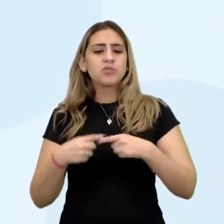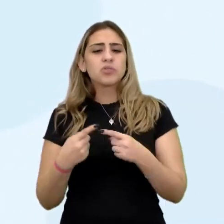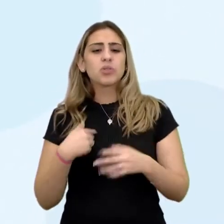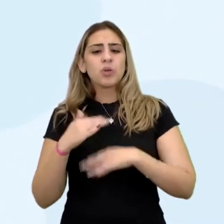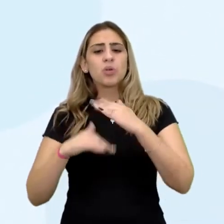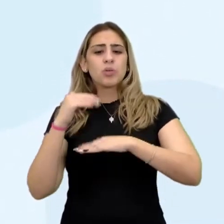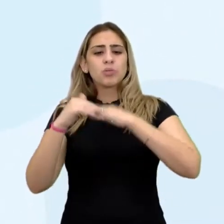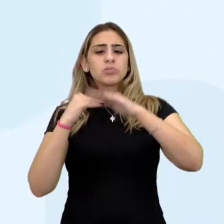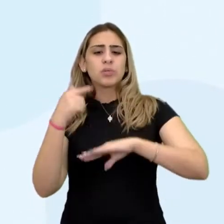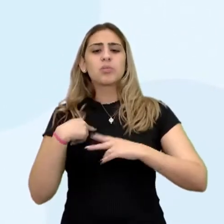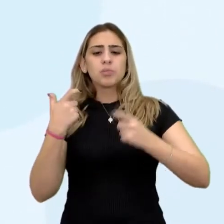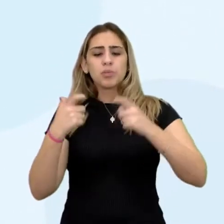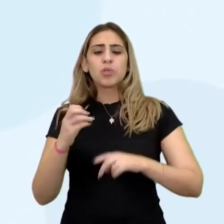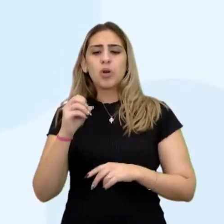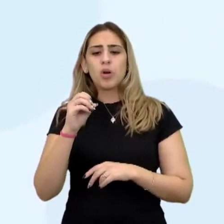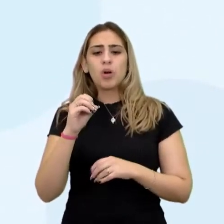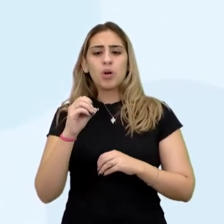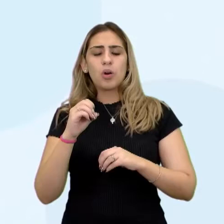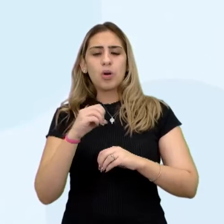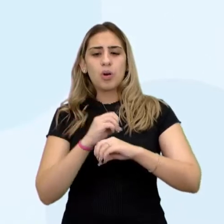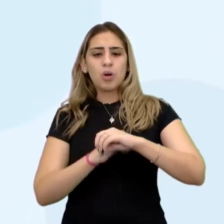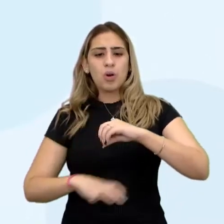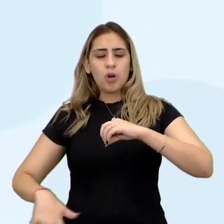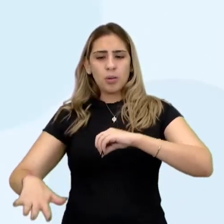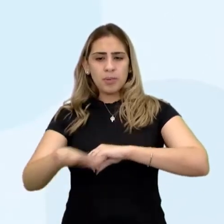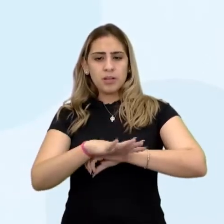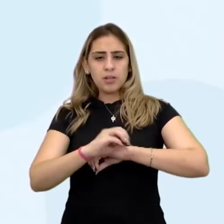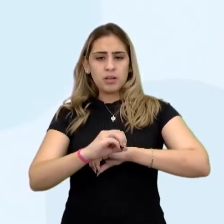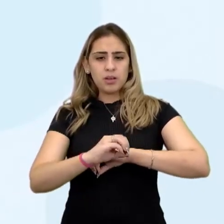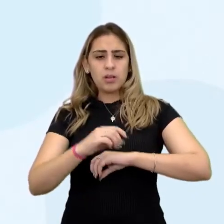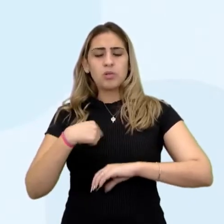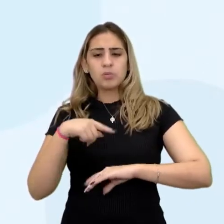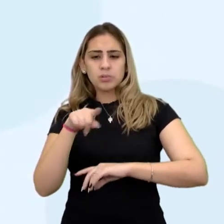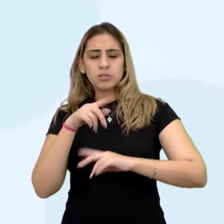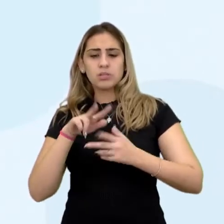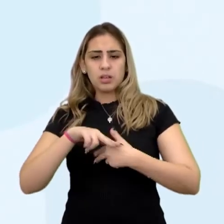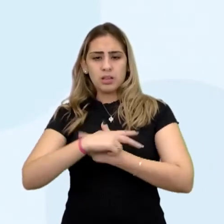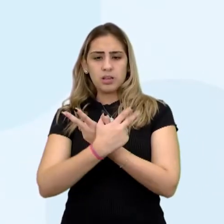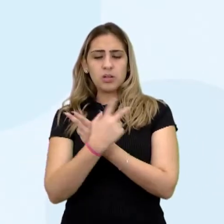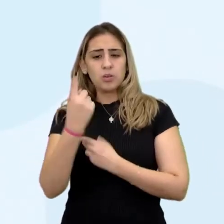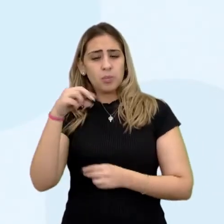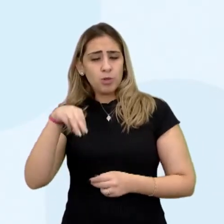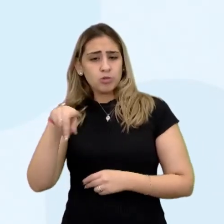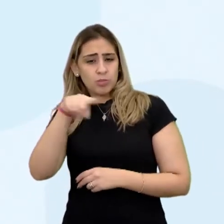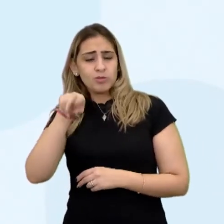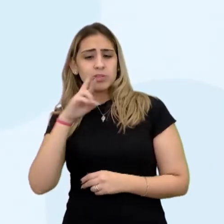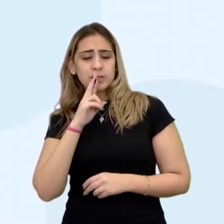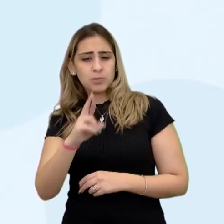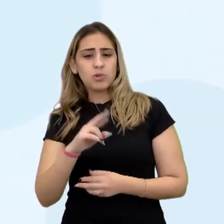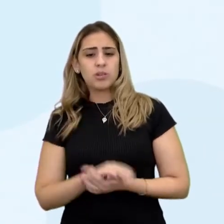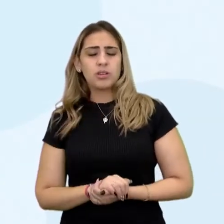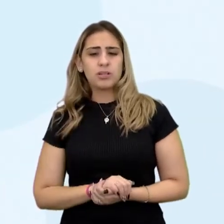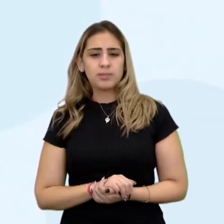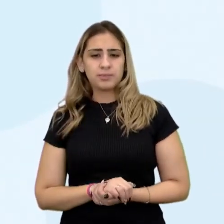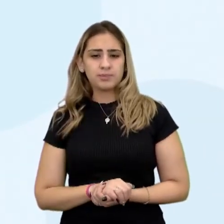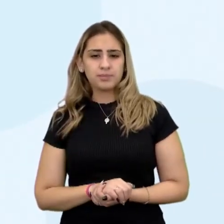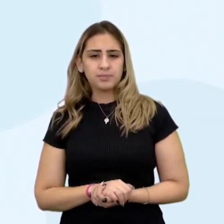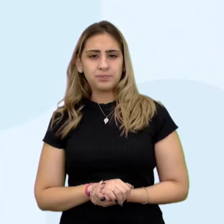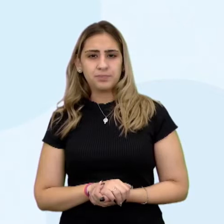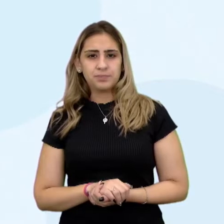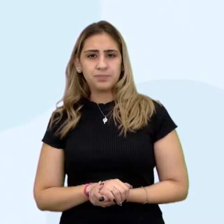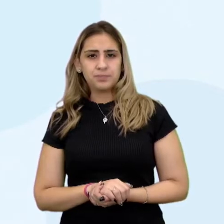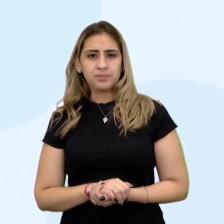e pôr em órbita um satélite? Um minutinho pra vocês colocar no chat pra gente aí. Depois volta com o Giba aqui, que é a piscina, hein? Um minutinho, rola aí.